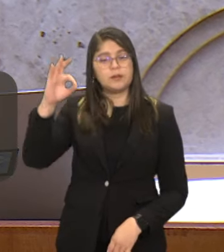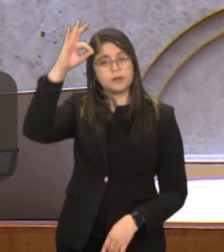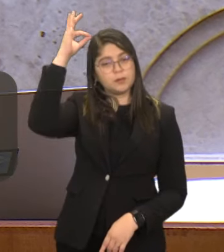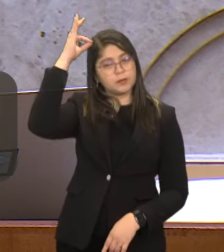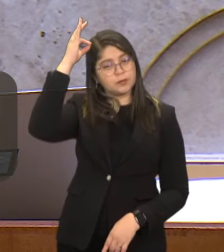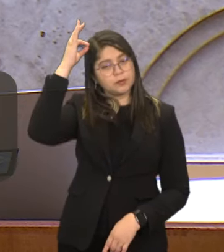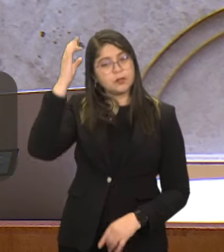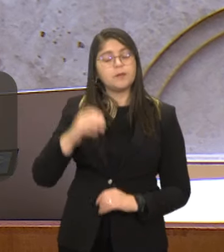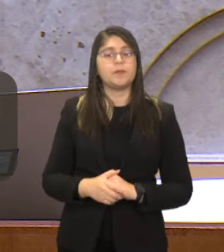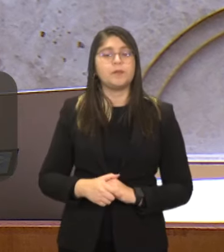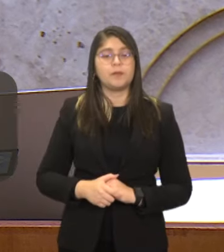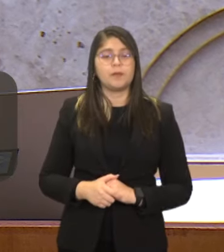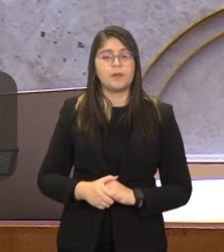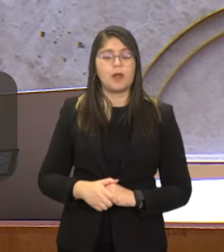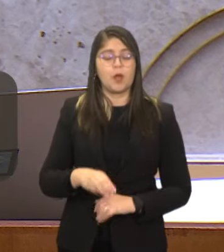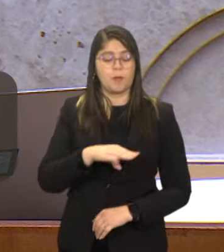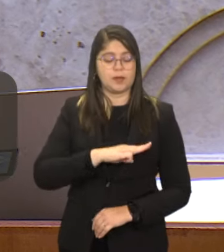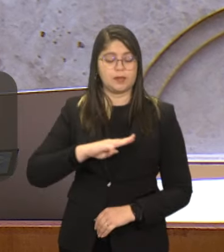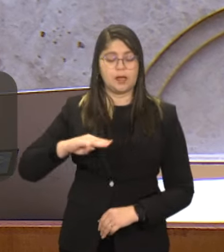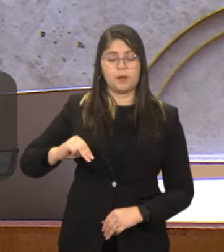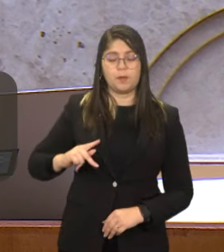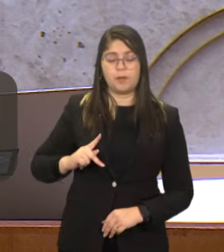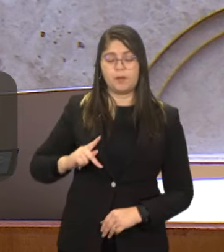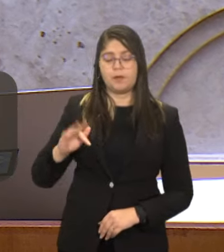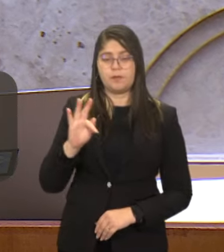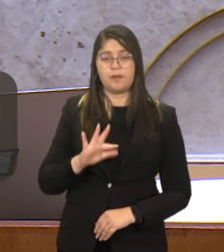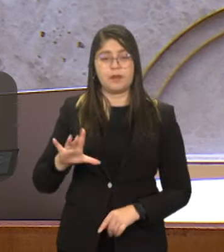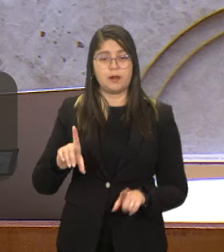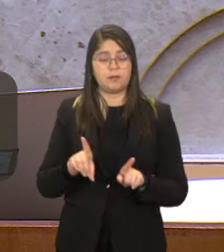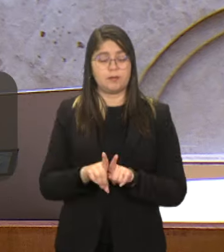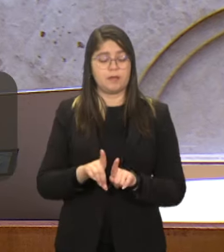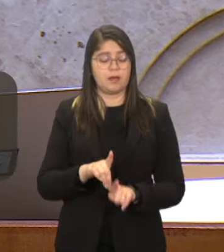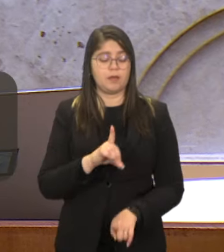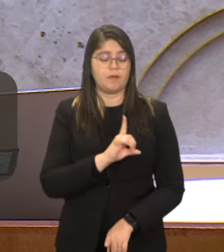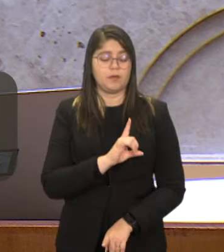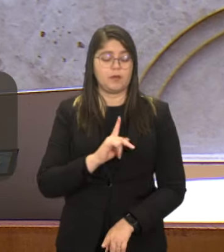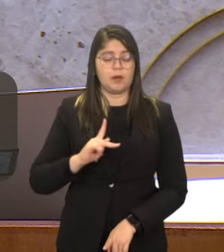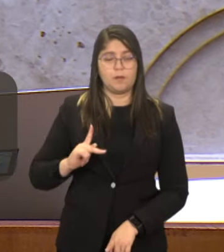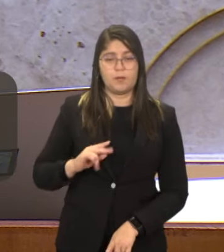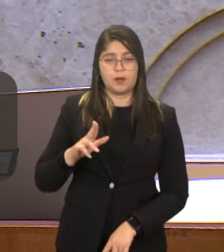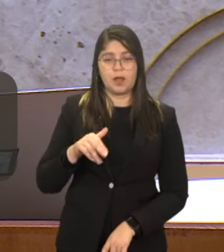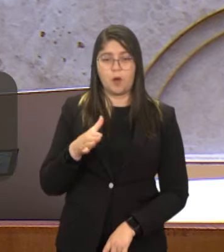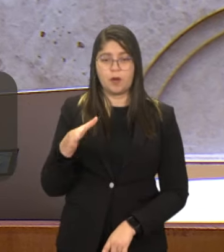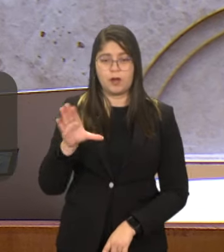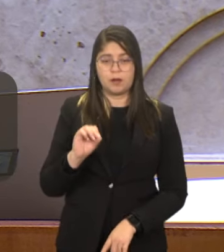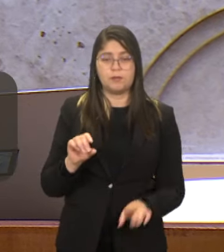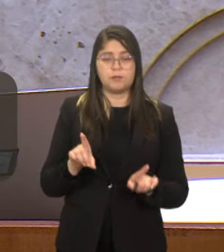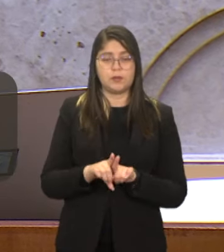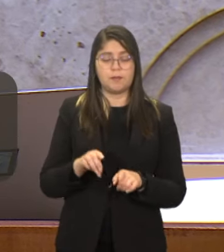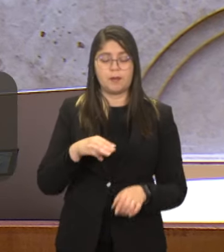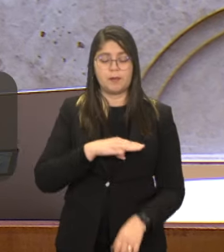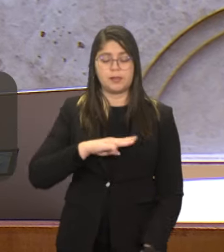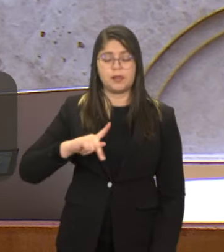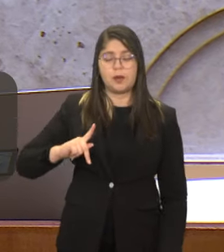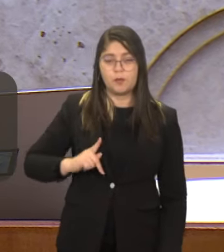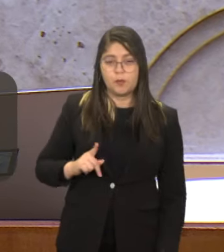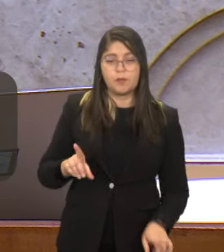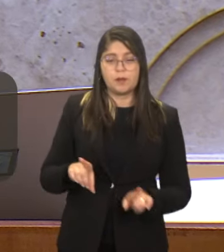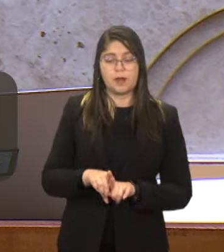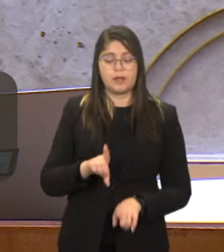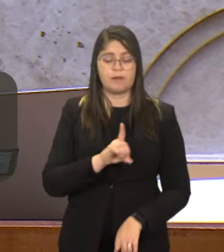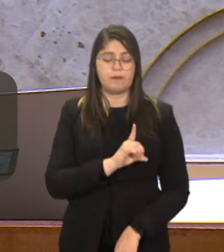pelo Ministério Público Federal, pela Defensoria Pública da União, pelos Ministérios Públicos e as Defensorias